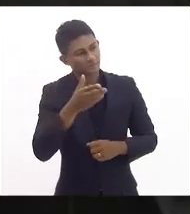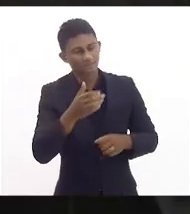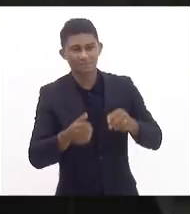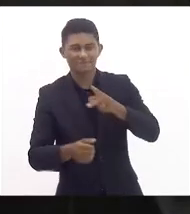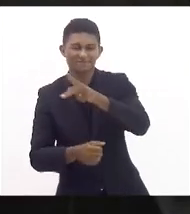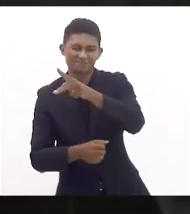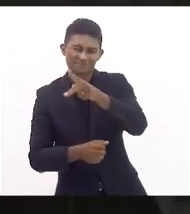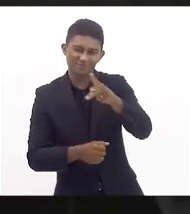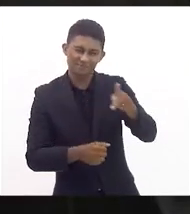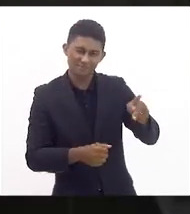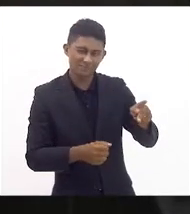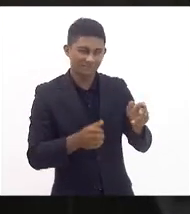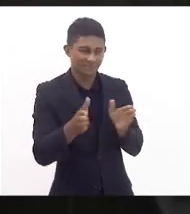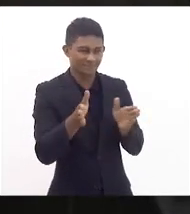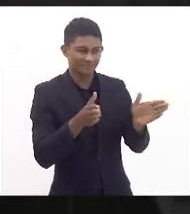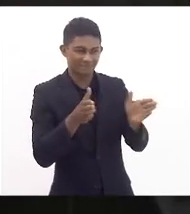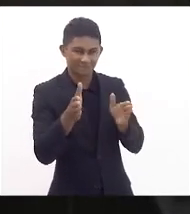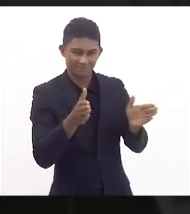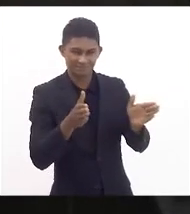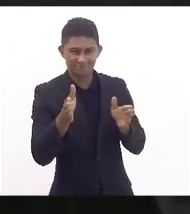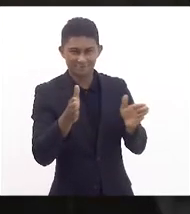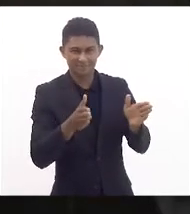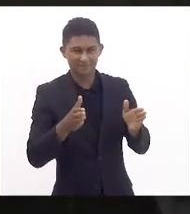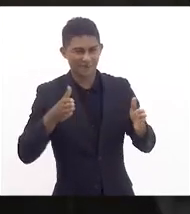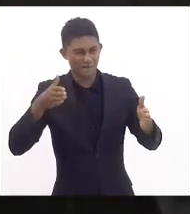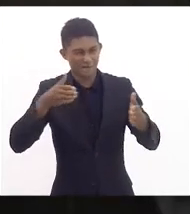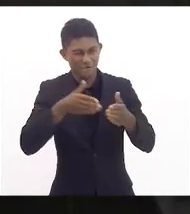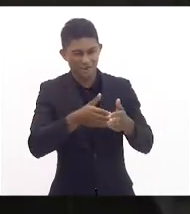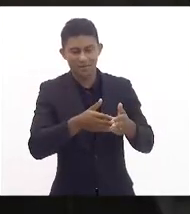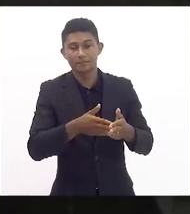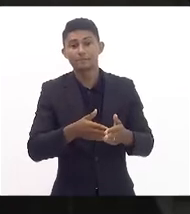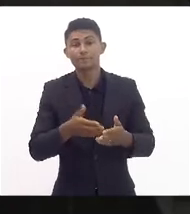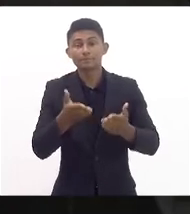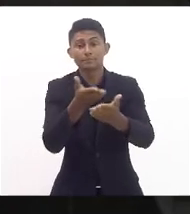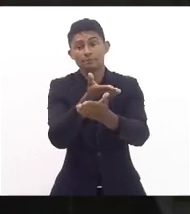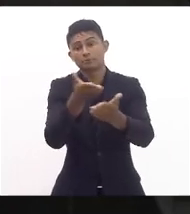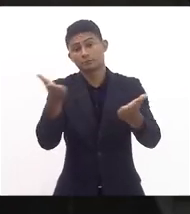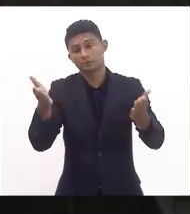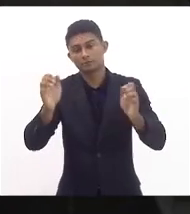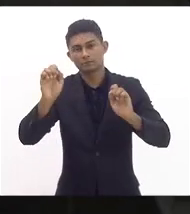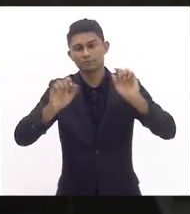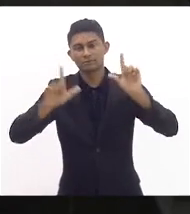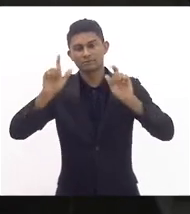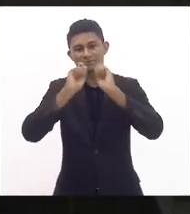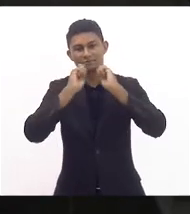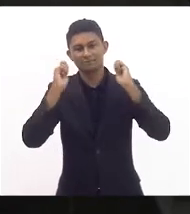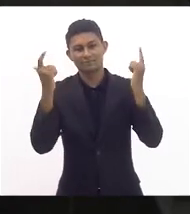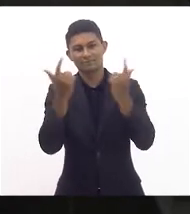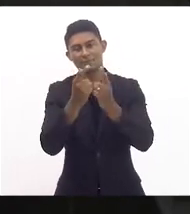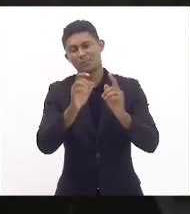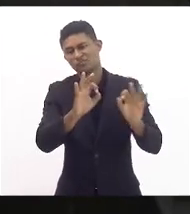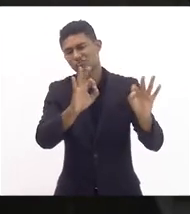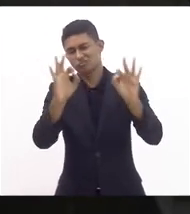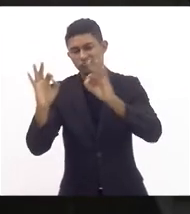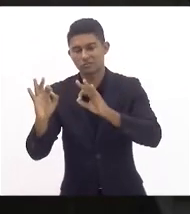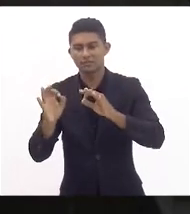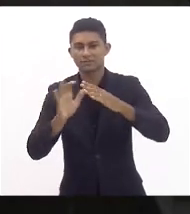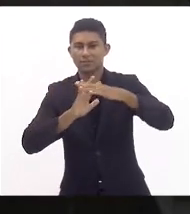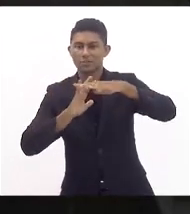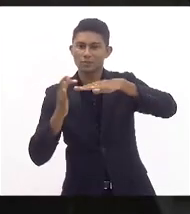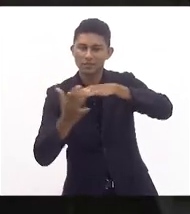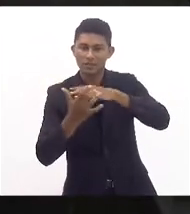esse expediente final. Àqueles que nos assistem pela TV Alerge, nos acompanham pelas